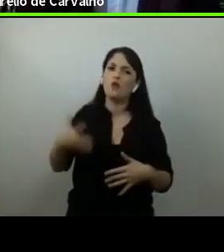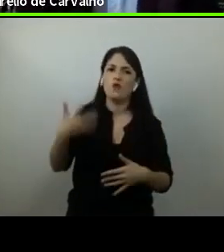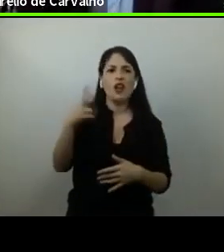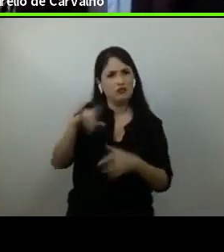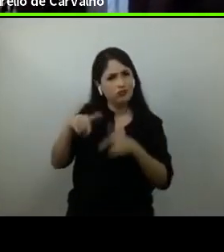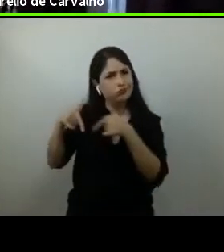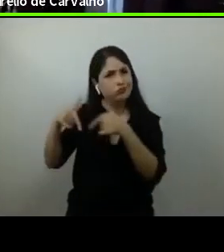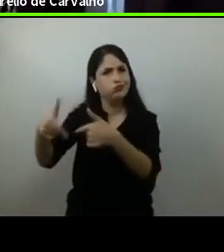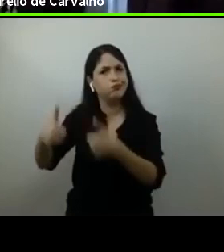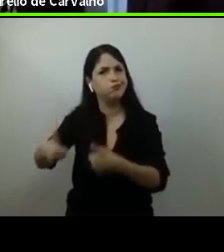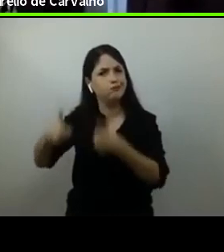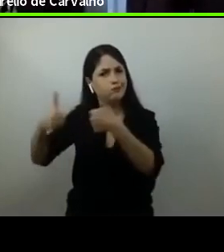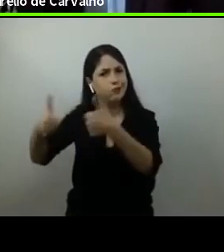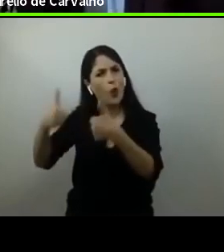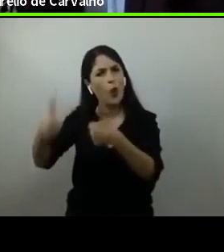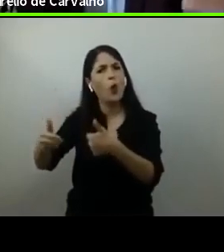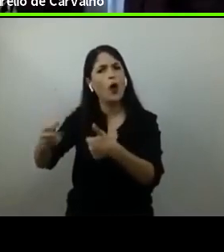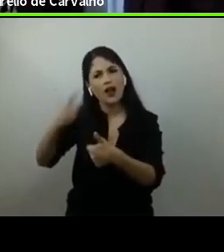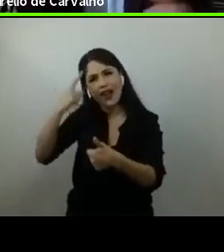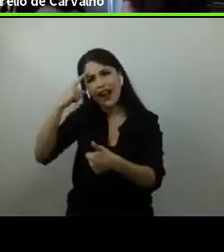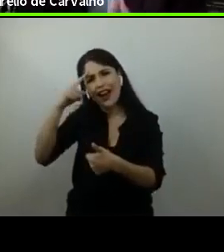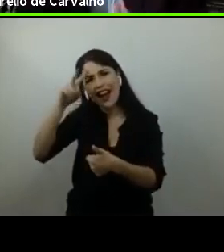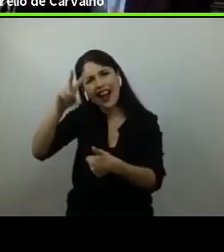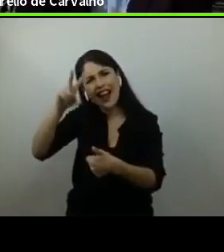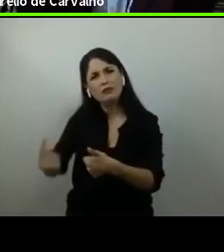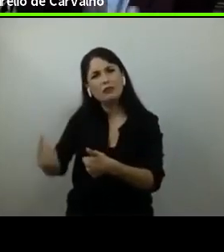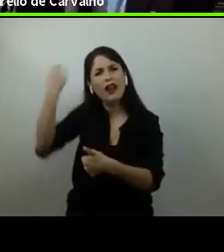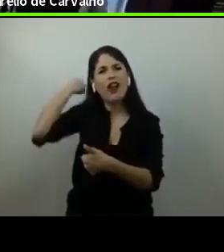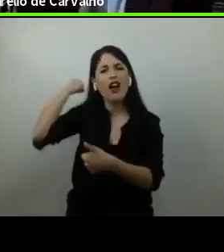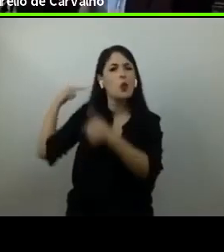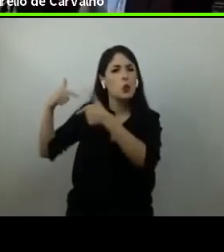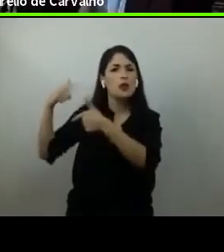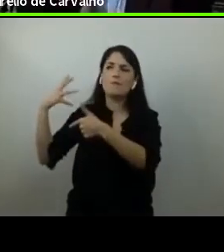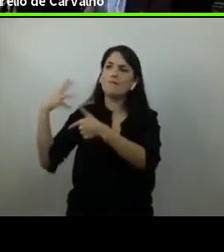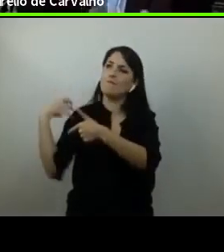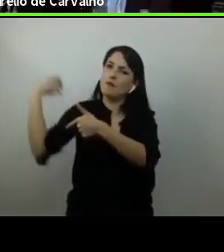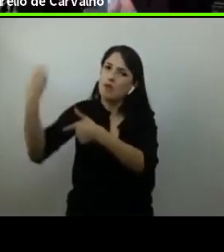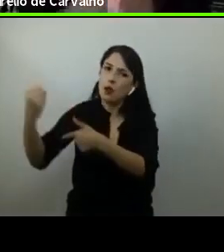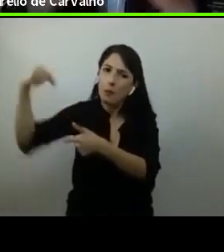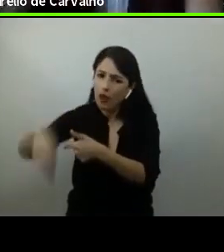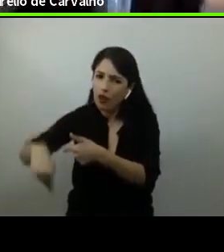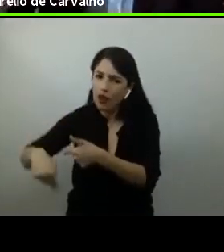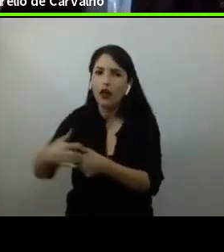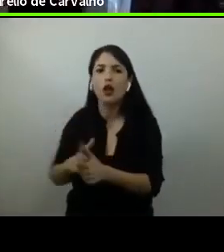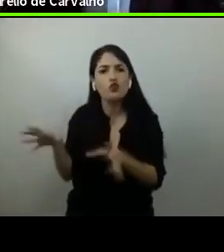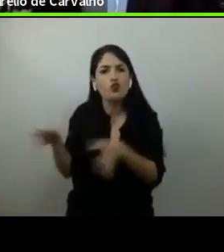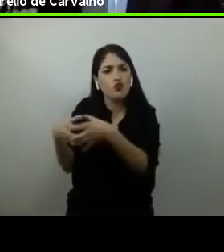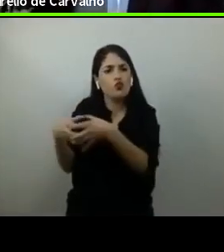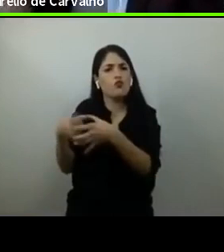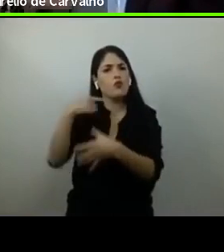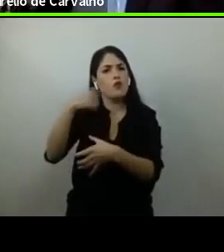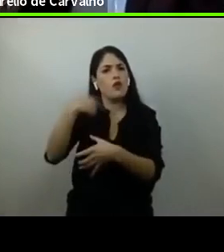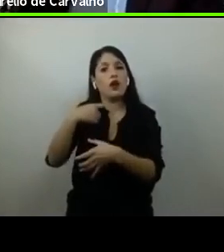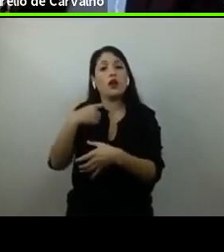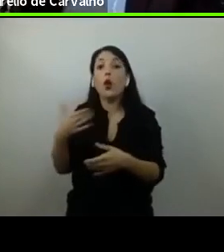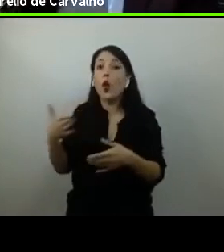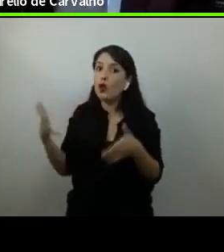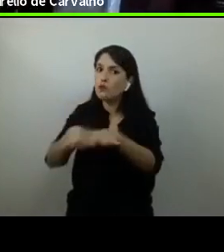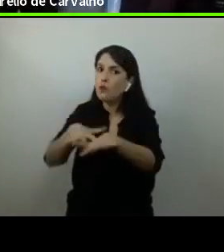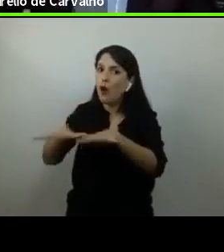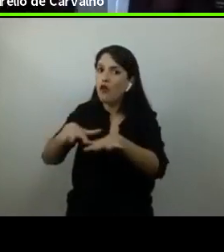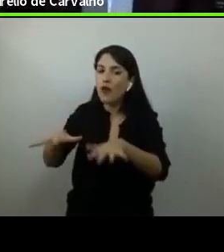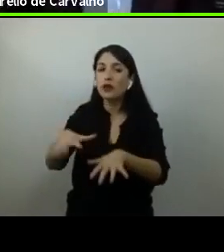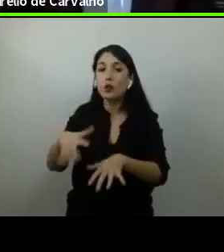história, resgatando lutas muito importantes e que está, junto com um grupo enorme de advogados, liderando o movimento Basta, que hoje já tem mais de 70